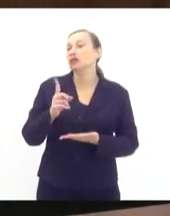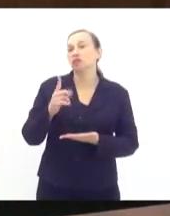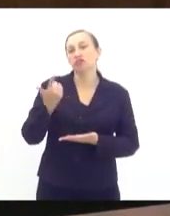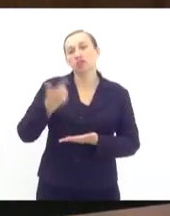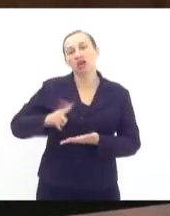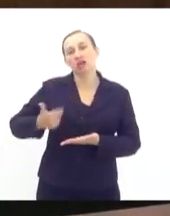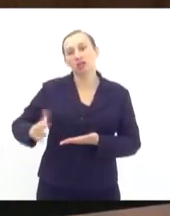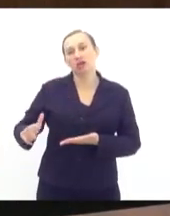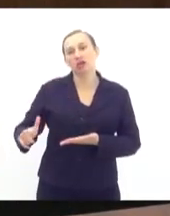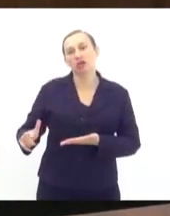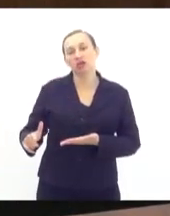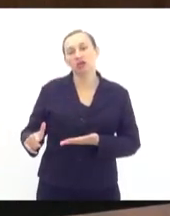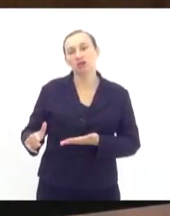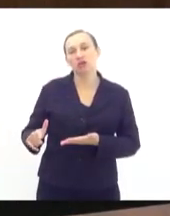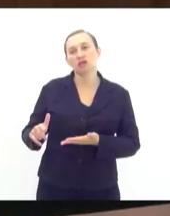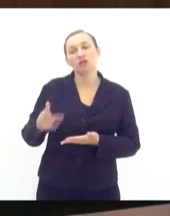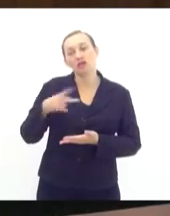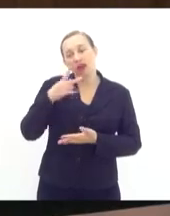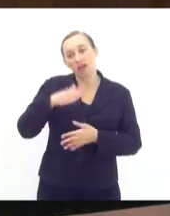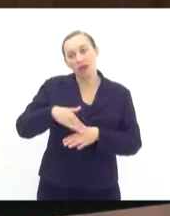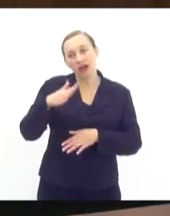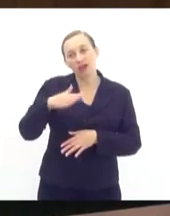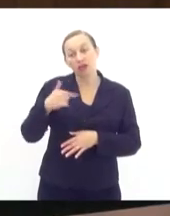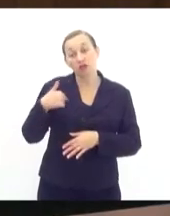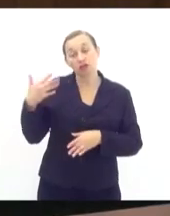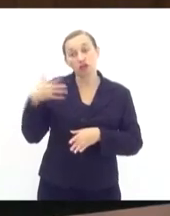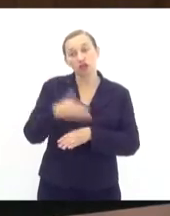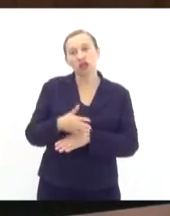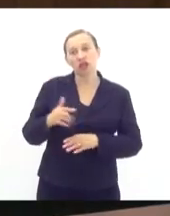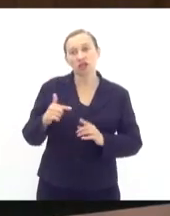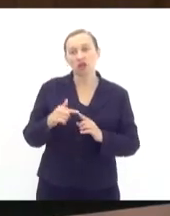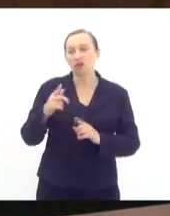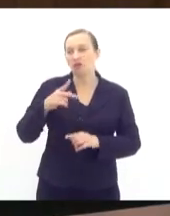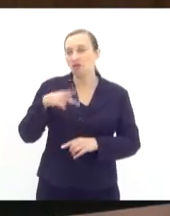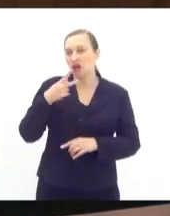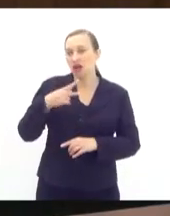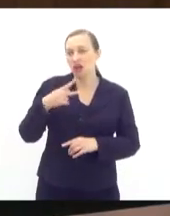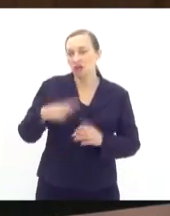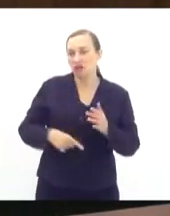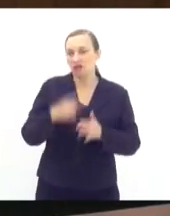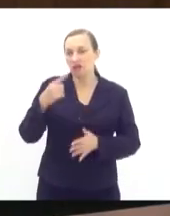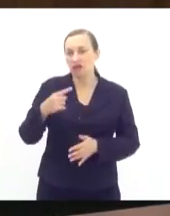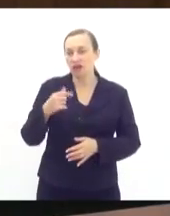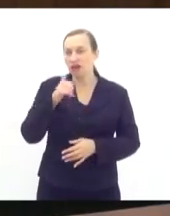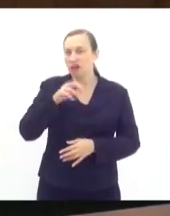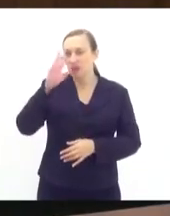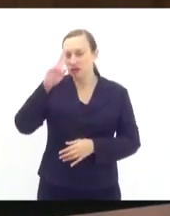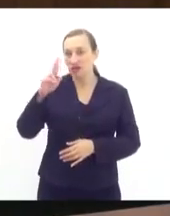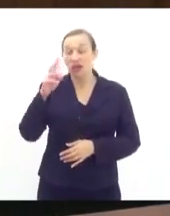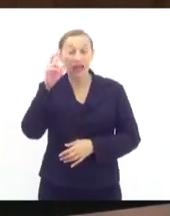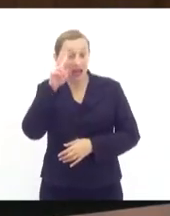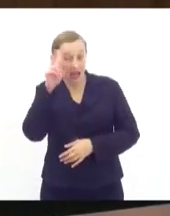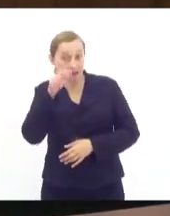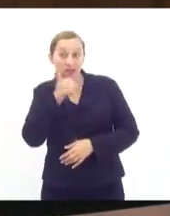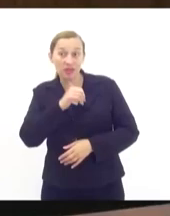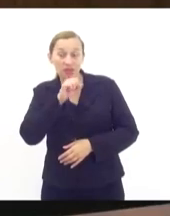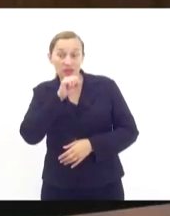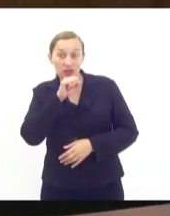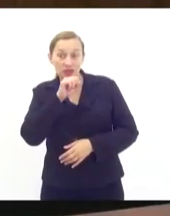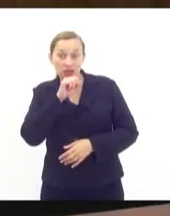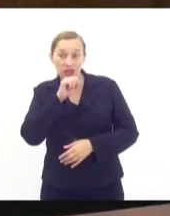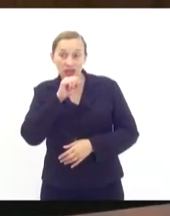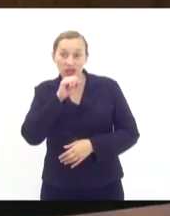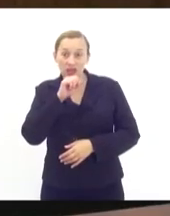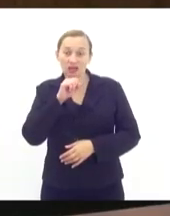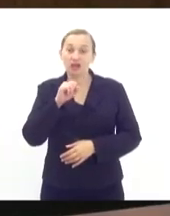se repita vou um pouco mais além quando eu cheguei aqui uma vez eu falei isso para senhora a senhora lembra a minha mãe quando foi legisladora